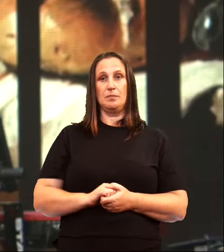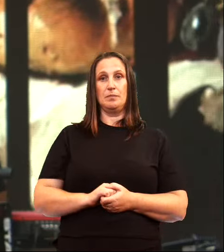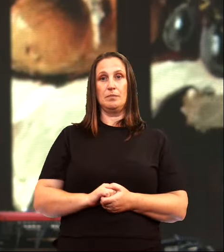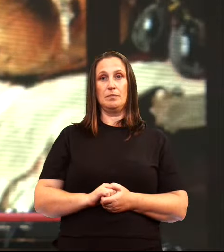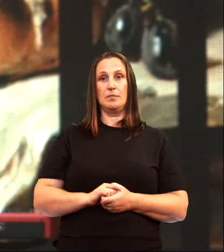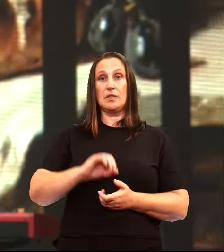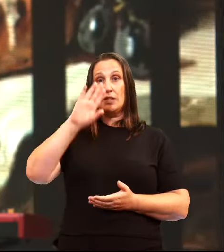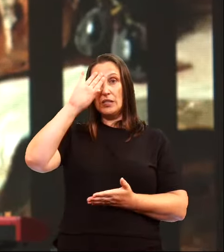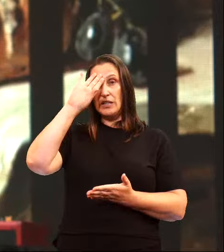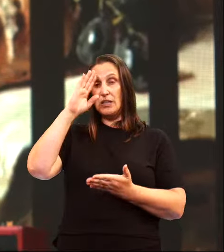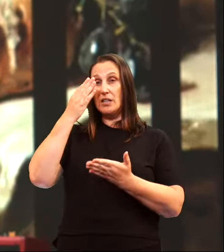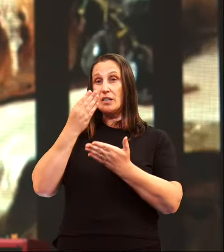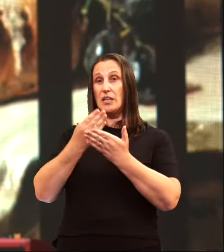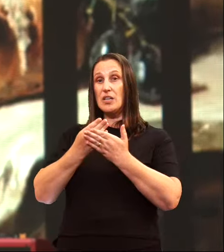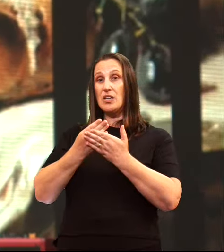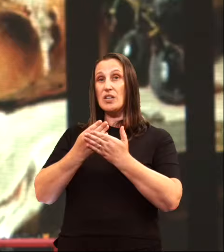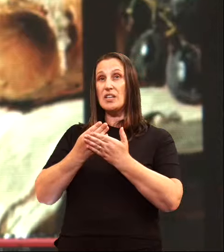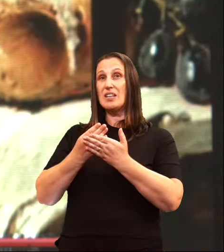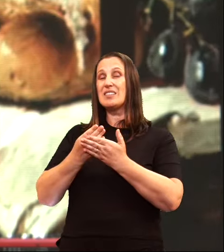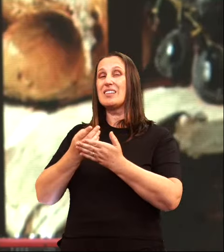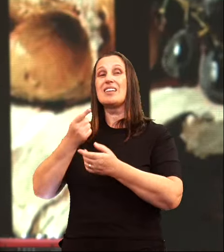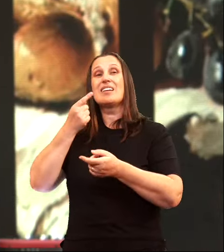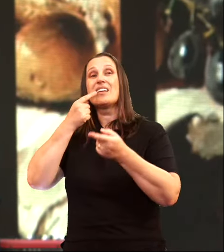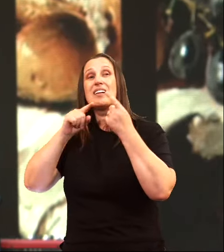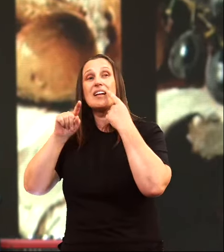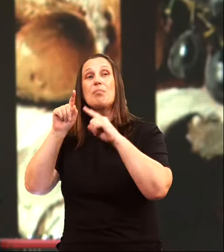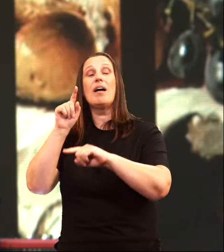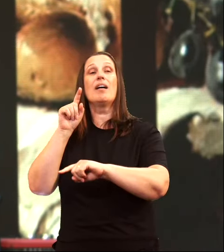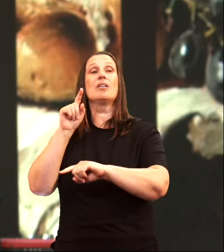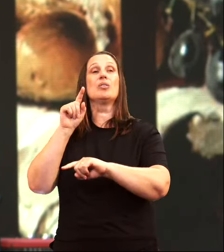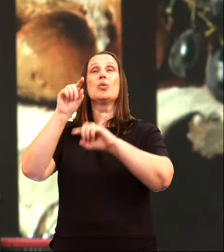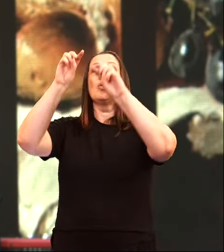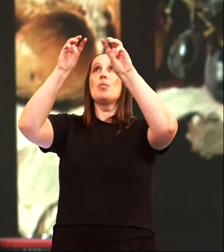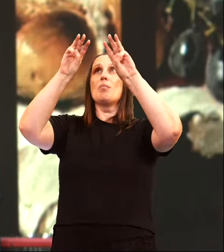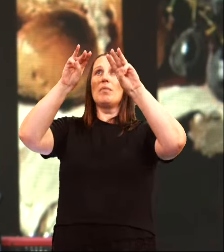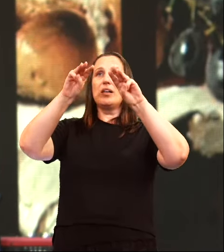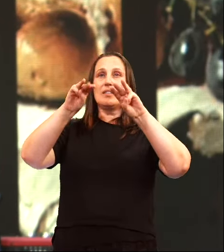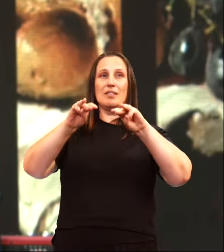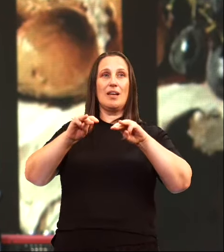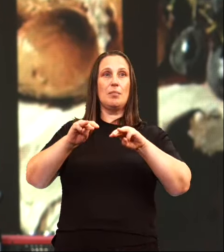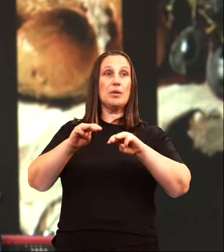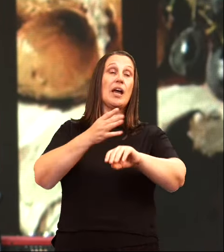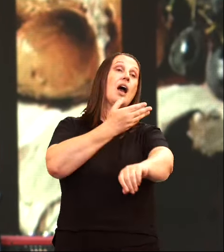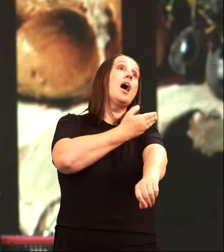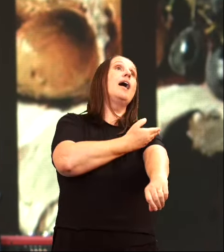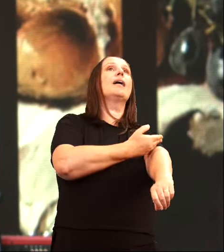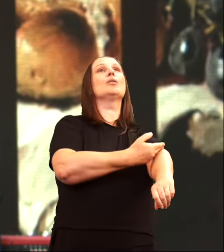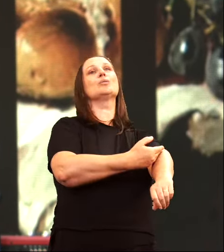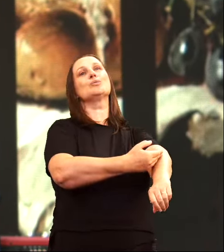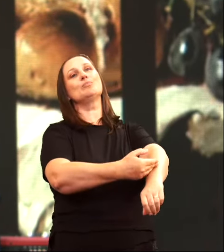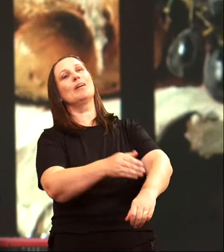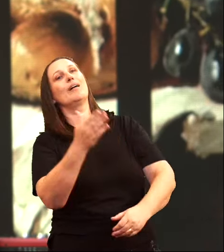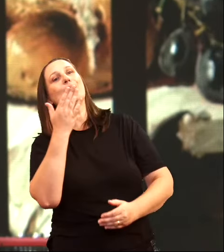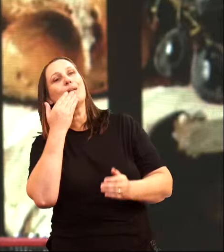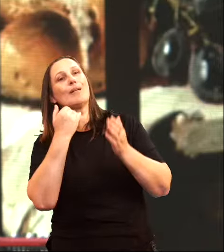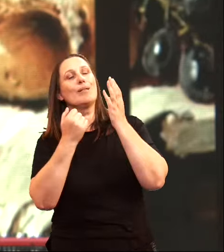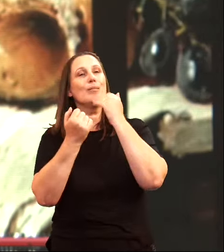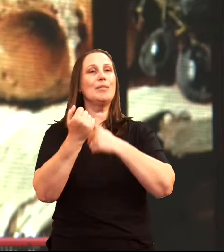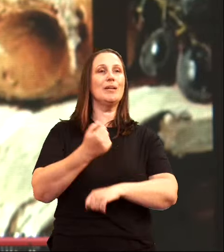eu creio que eles reclamaram do maná porque eles se acostumaram. Acostumaram com o milagre, com a bênção.